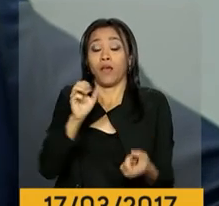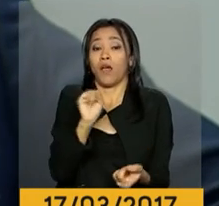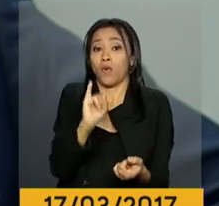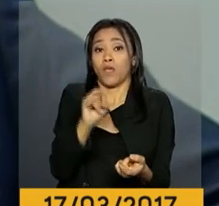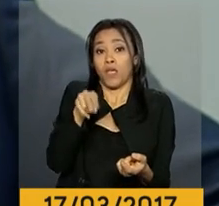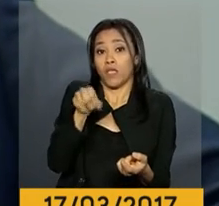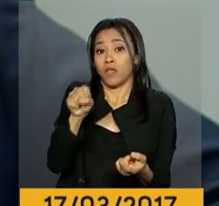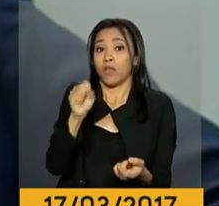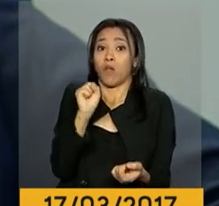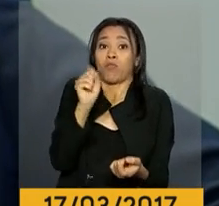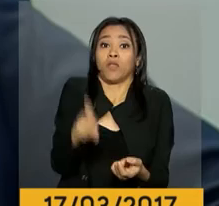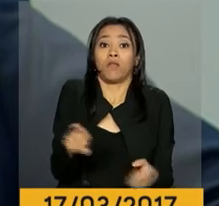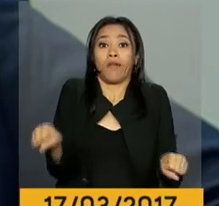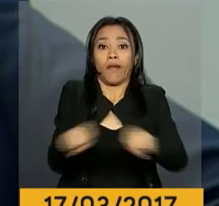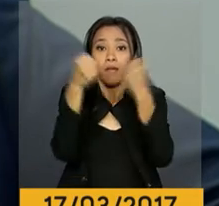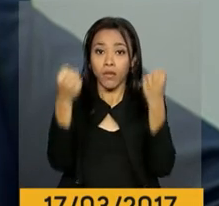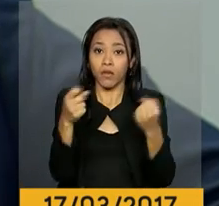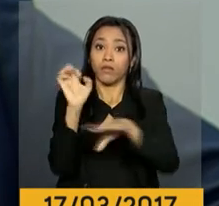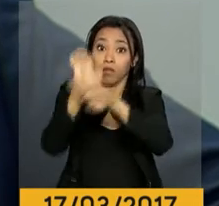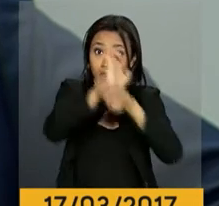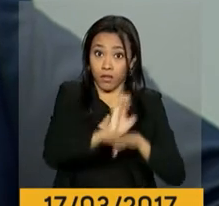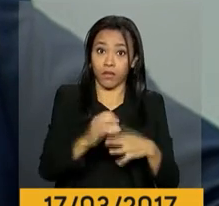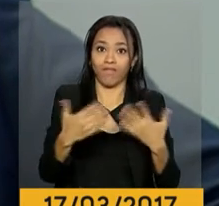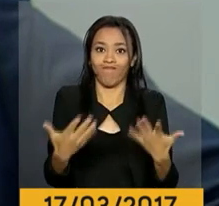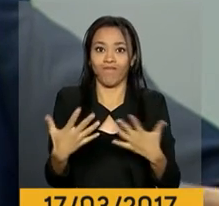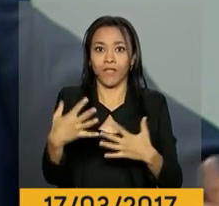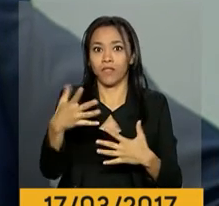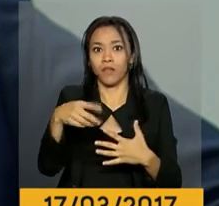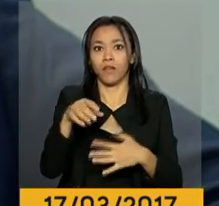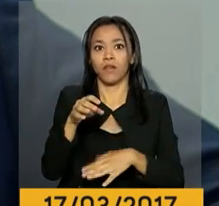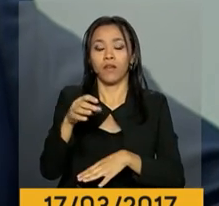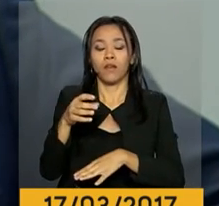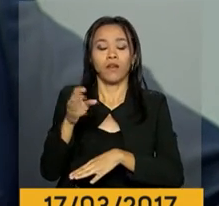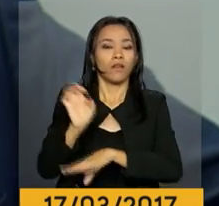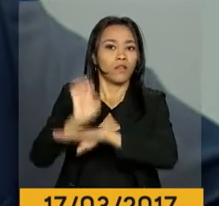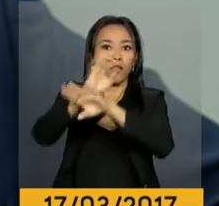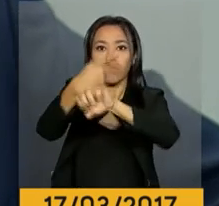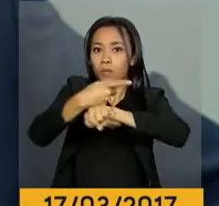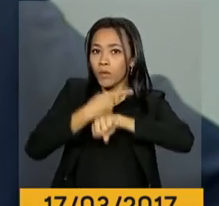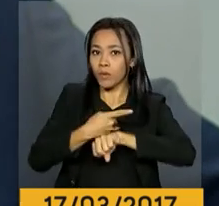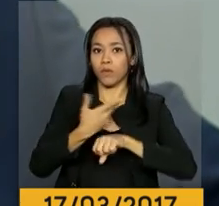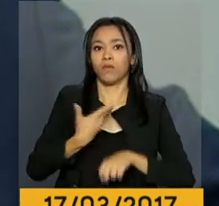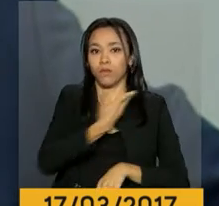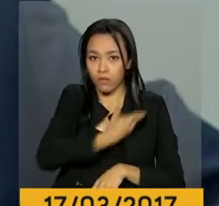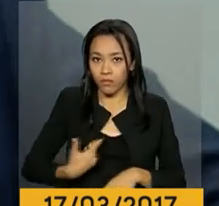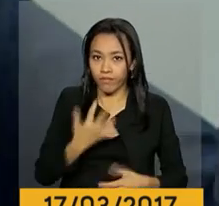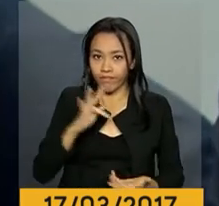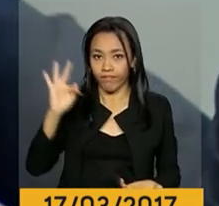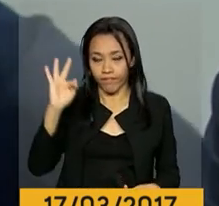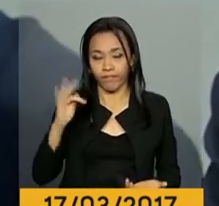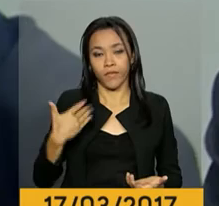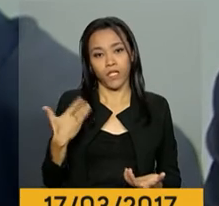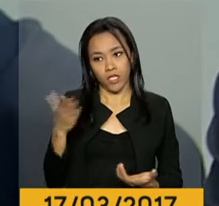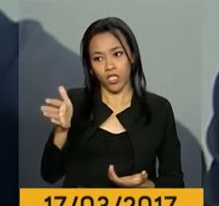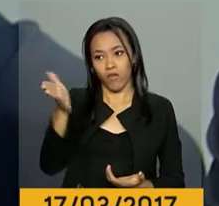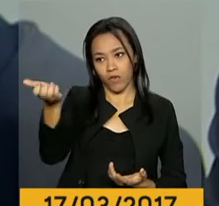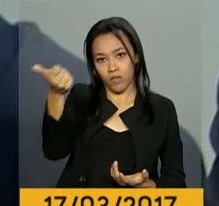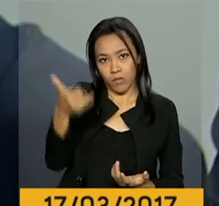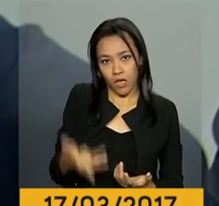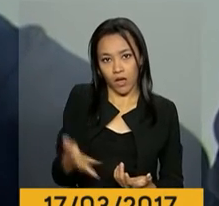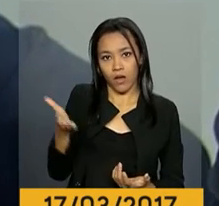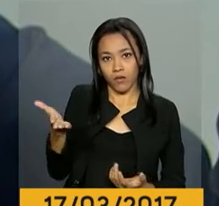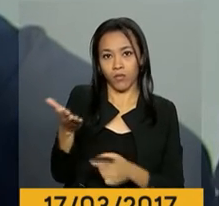os nossos estados, não é? Tanto que aqui foi mencionado pelo Guardia e pelo Kassab a